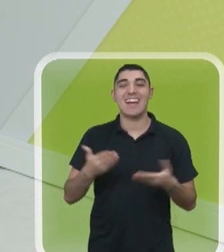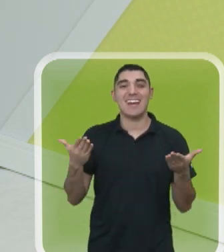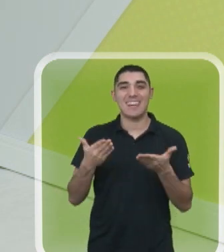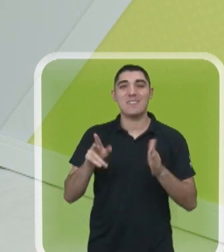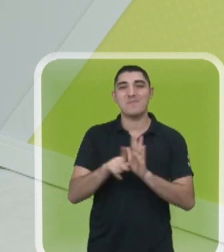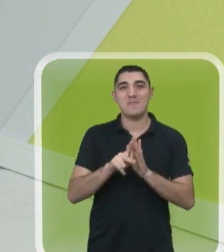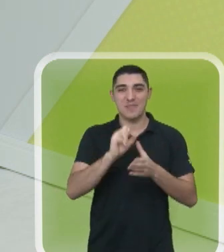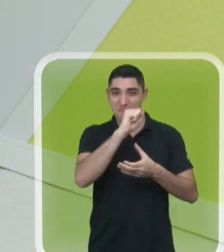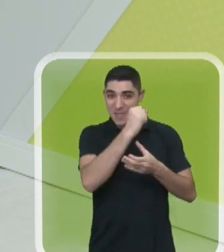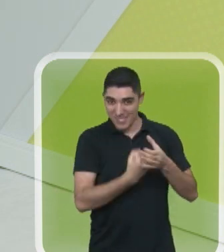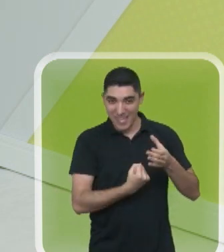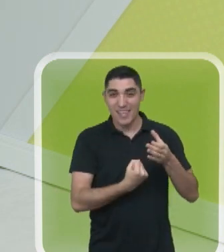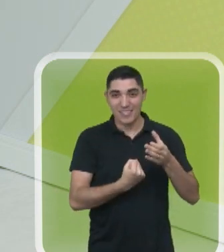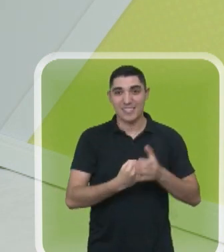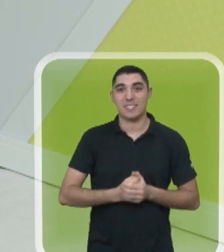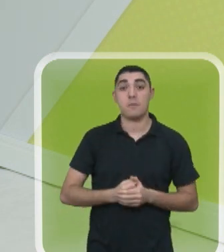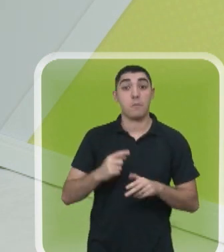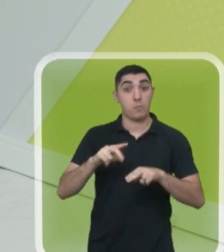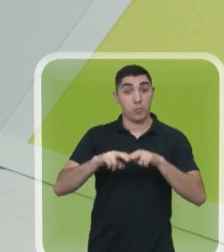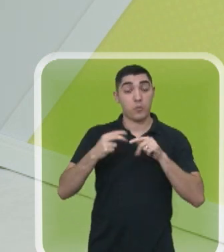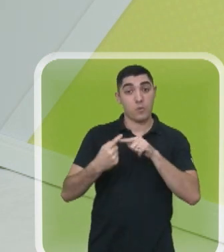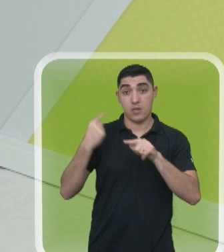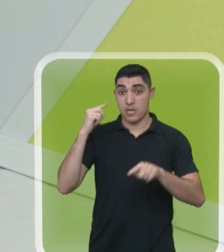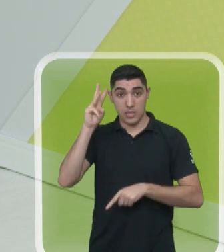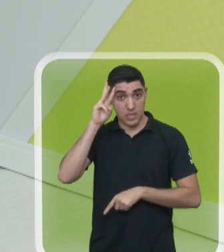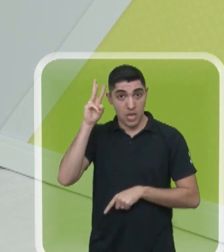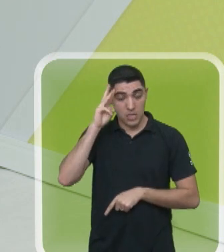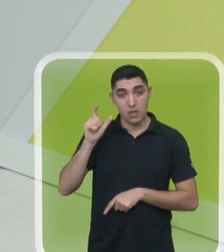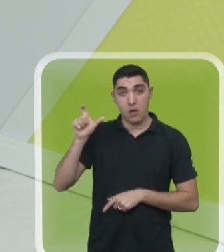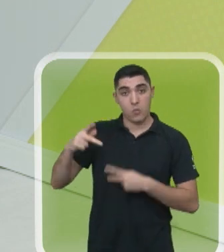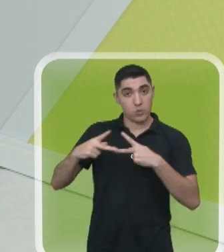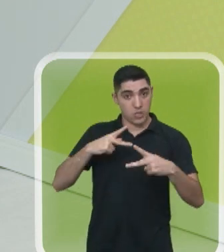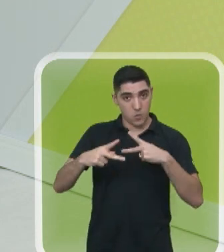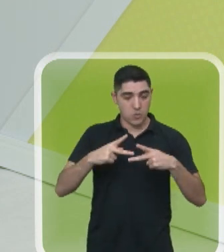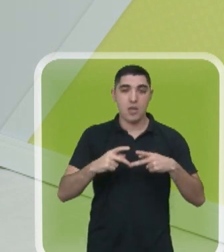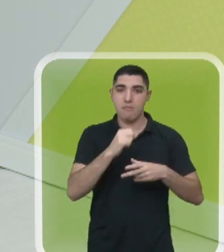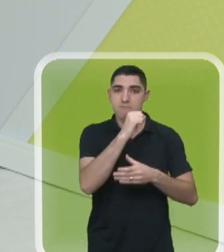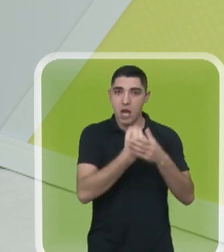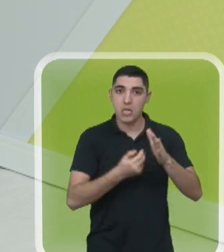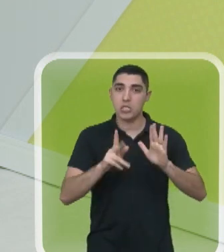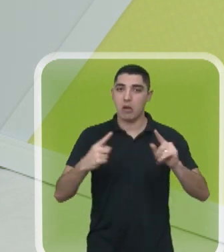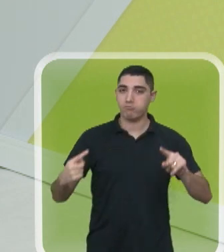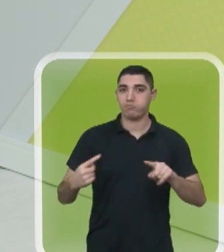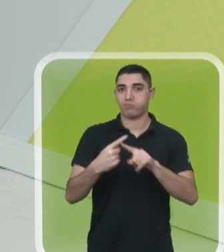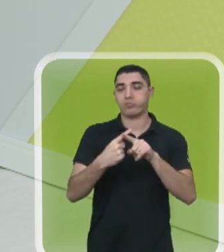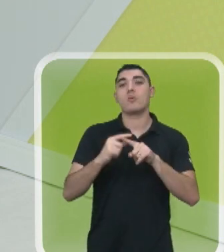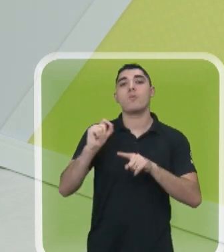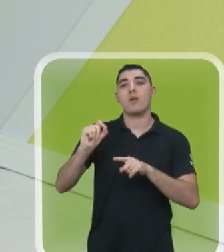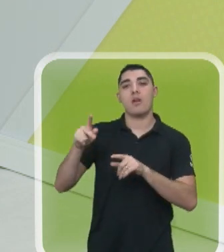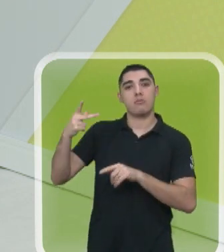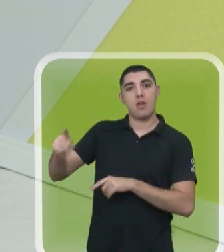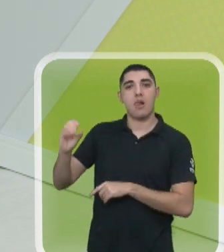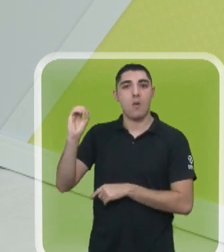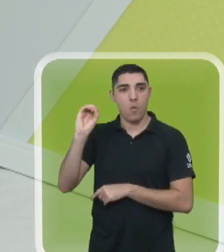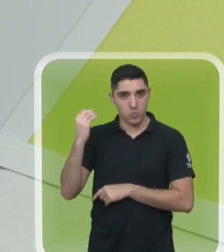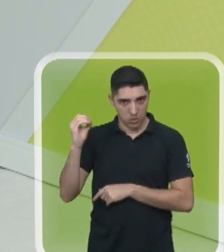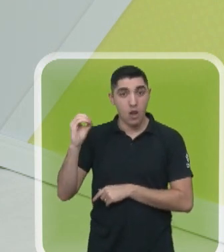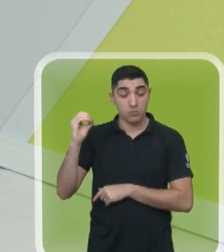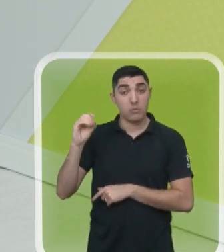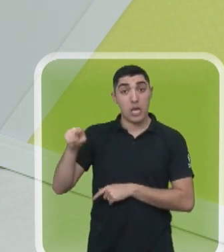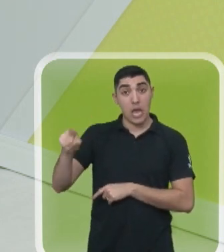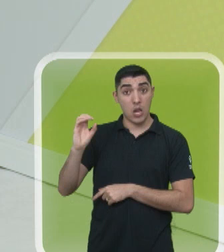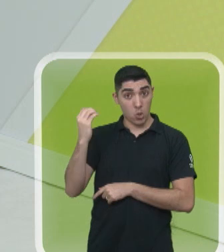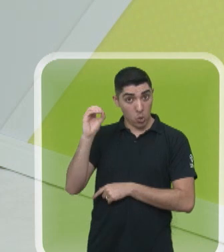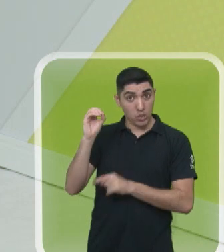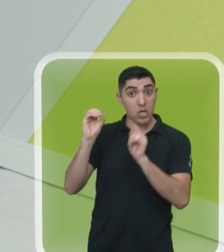de basquete, porque na última terça-feira o São José Basquetebol entrou em quadra contra o Basquete Osasco, time que vinha de 4